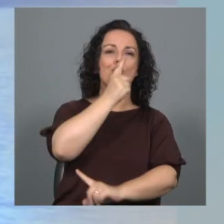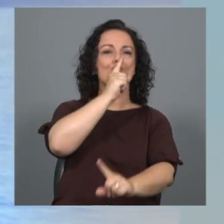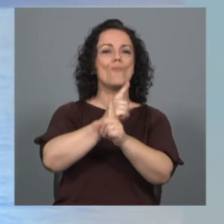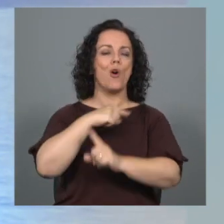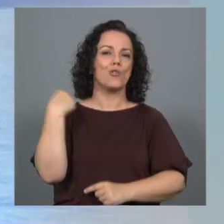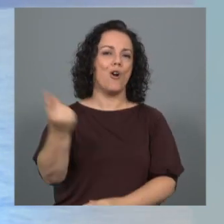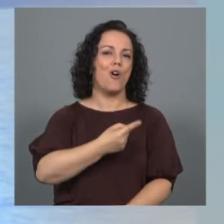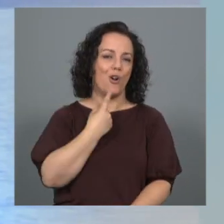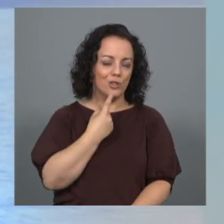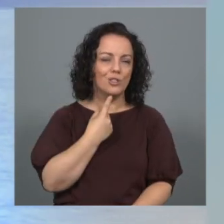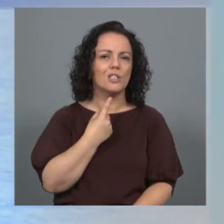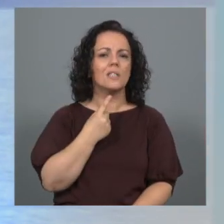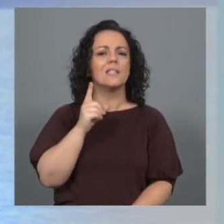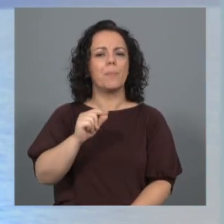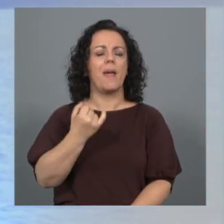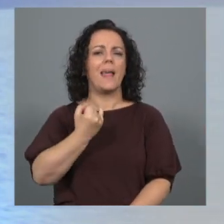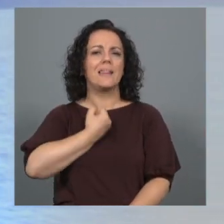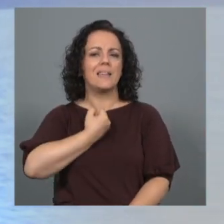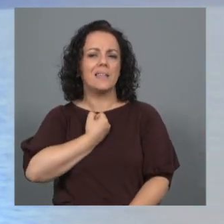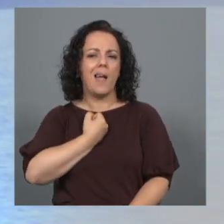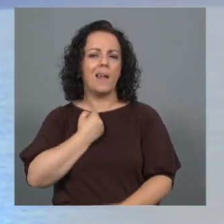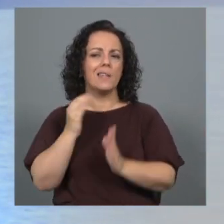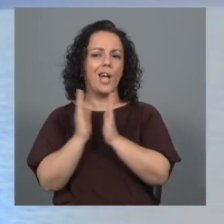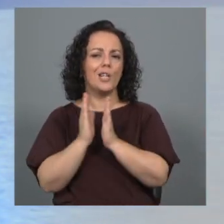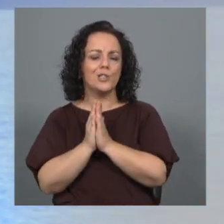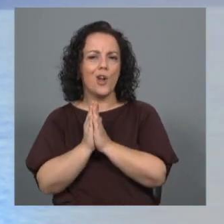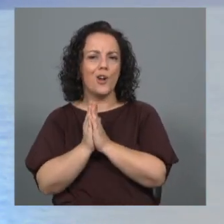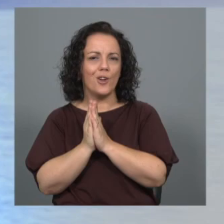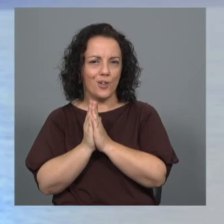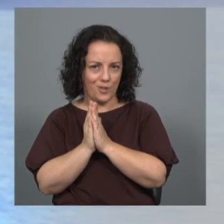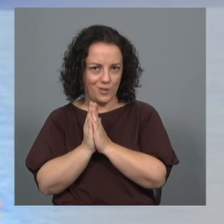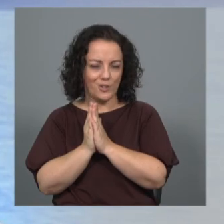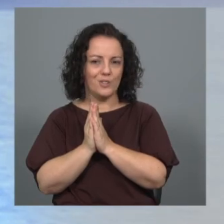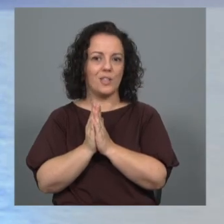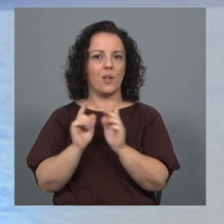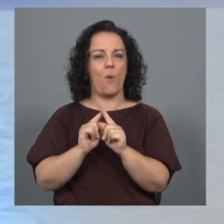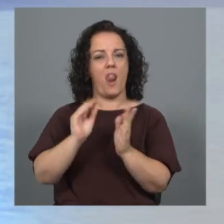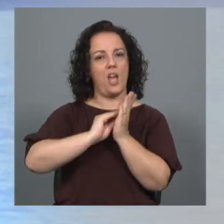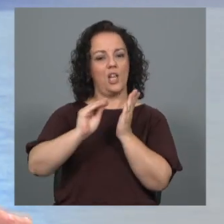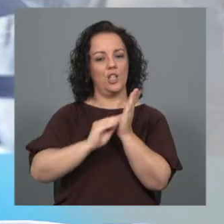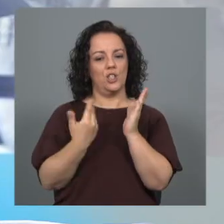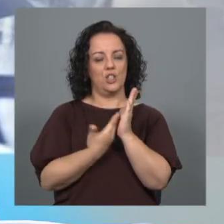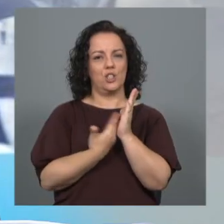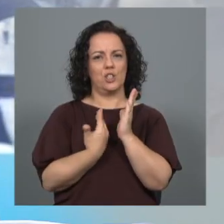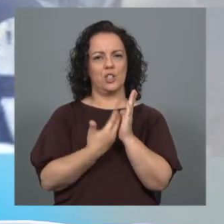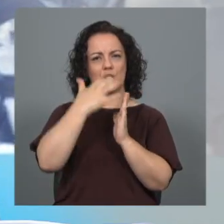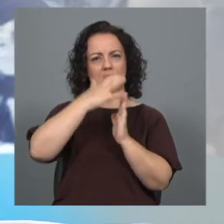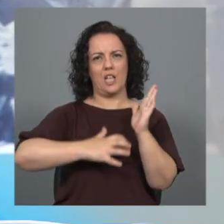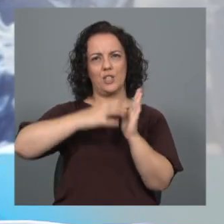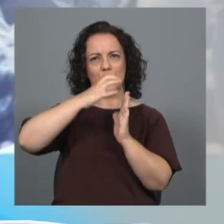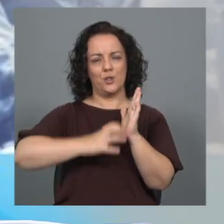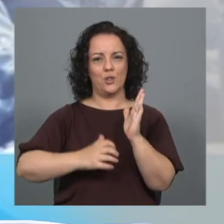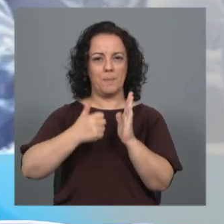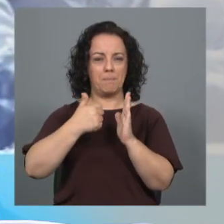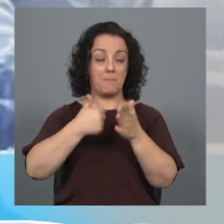que é a identidade religiosa, sim, que é a escritura, não é? Os próprios textos